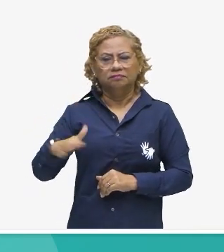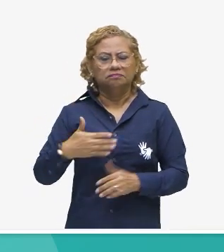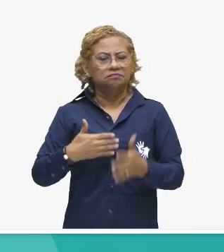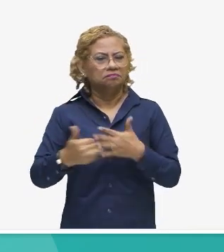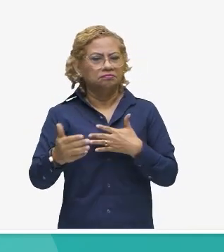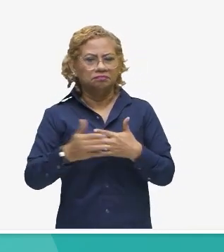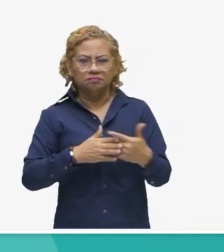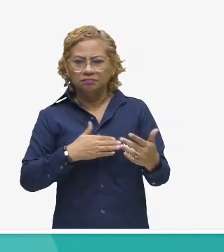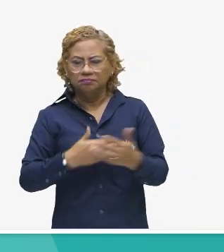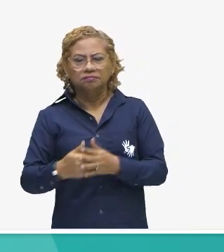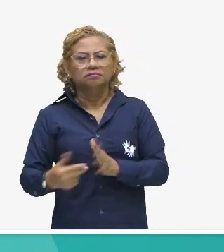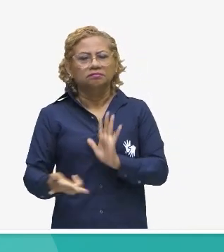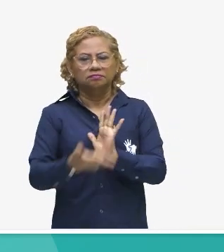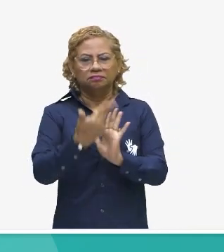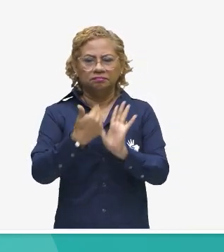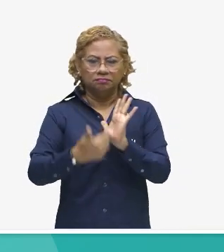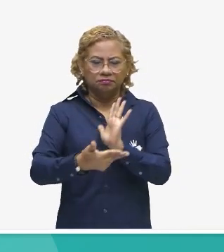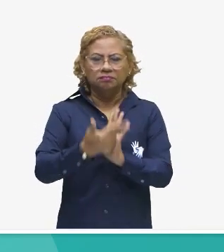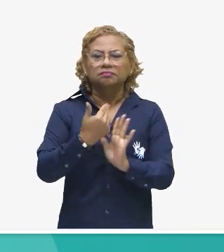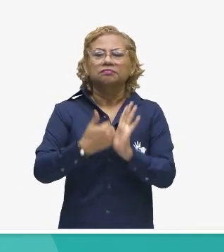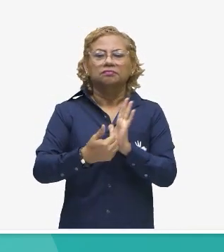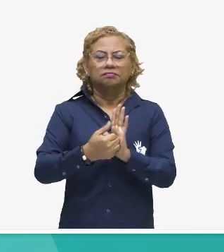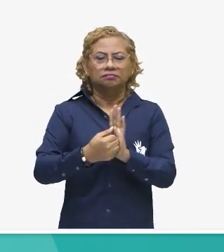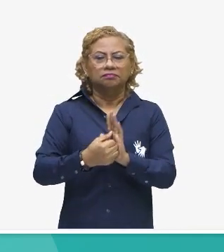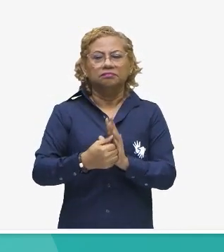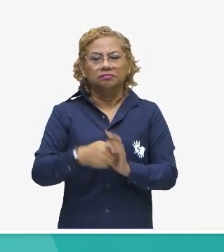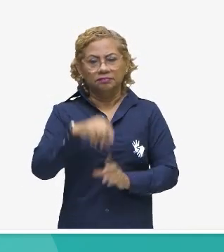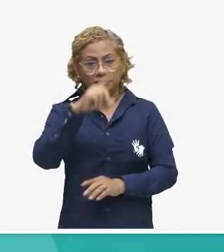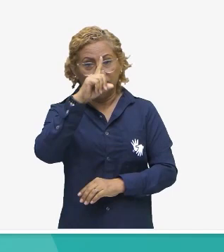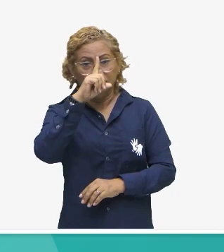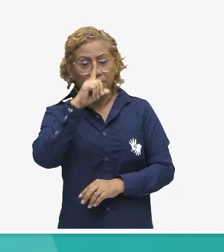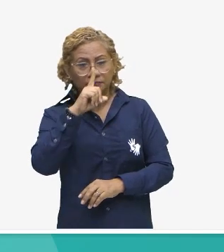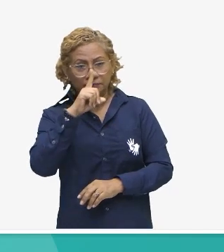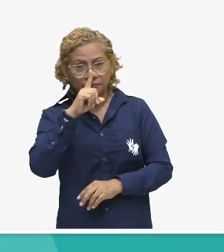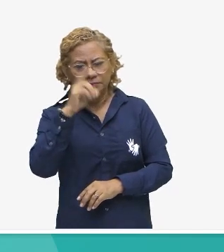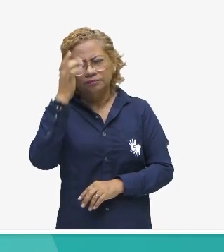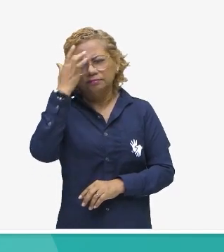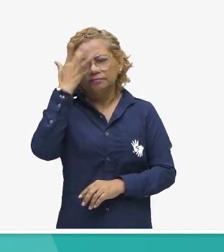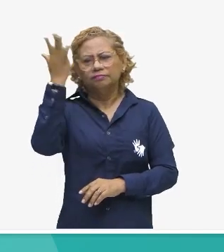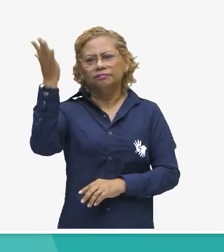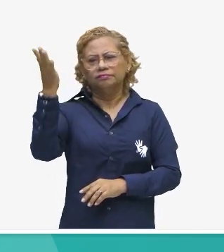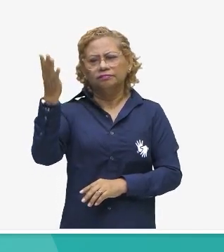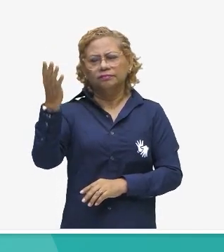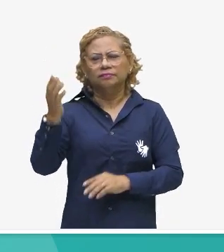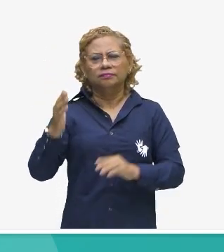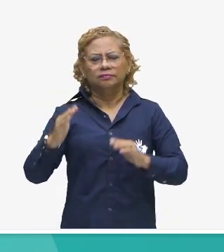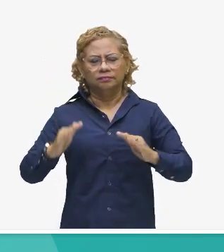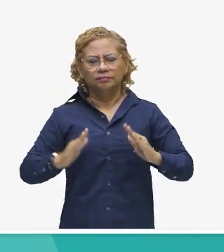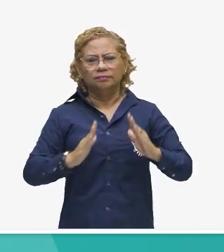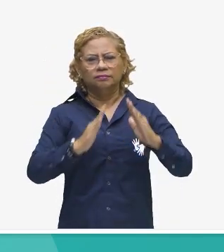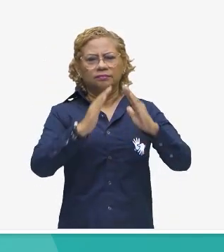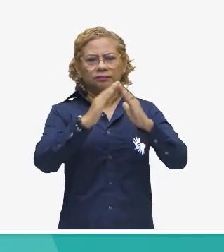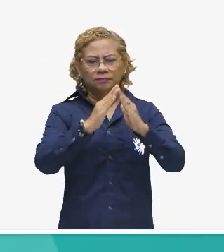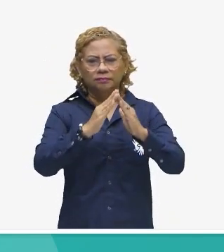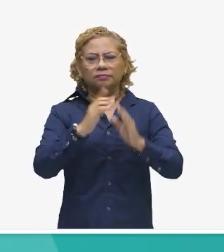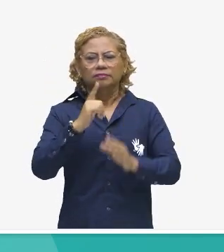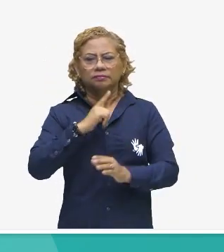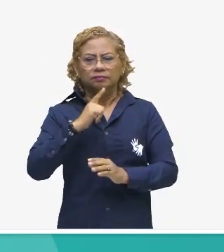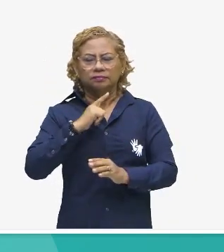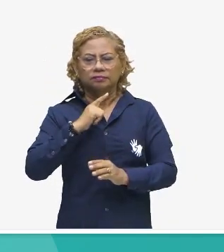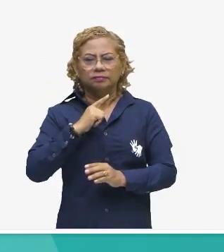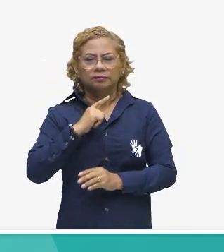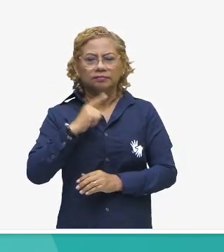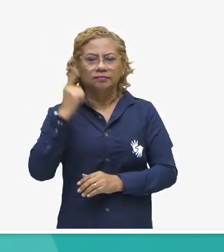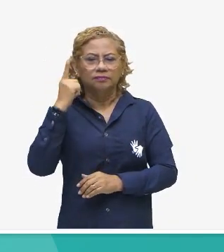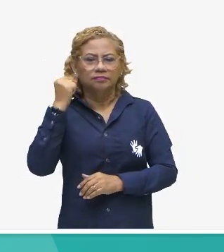sol amarelo e com 5 ou 6 retas é fácil fazer um castelo. Corro o lápis em torno da mão e me dou